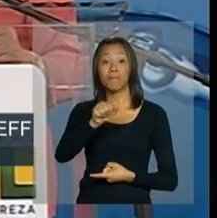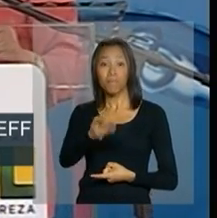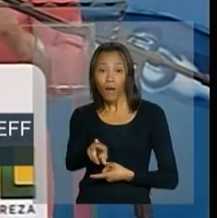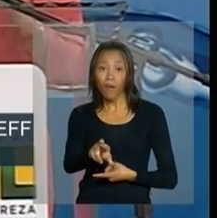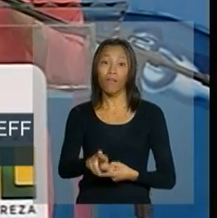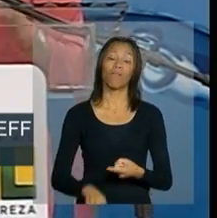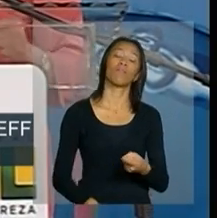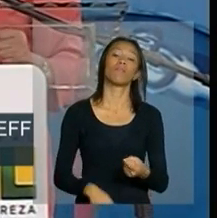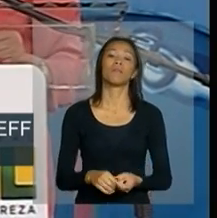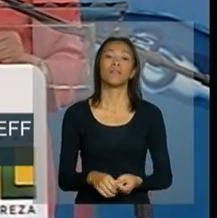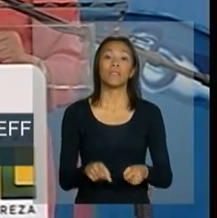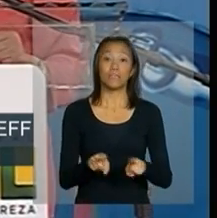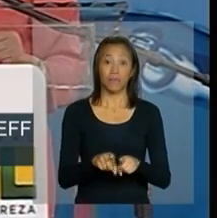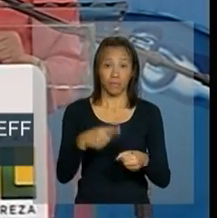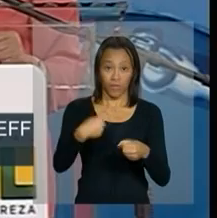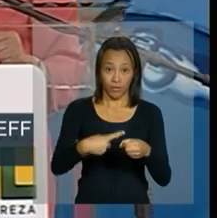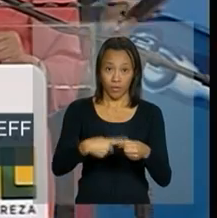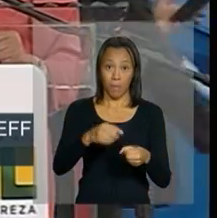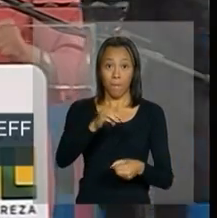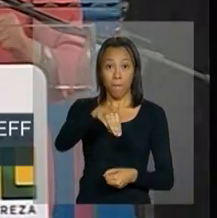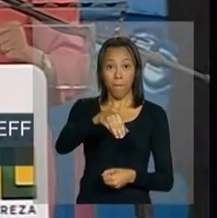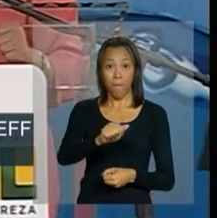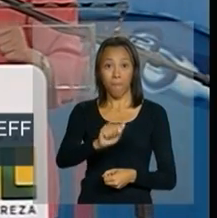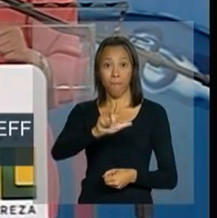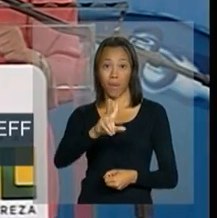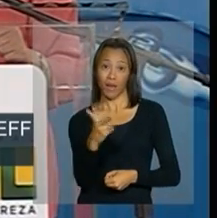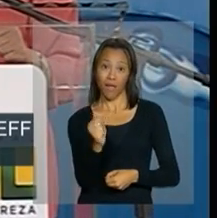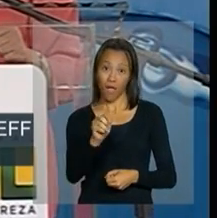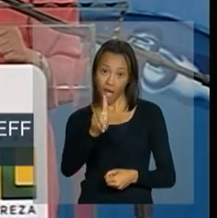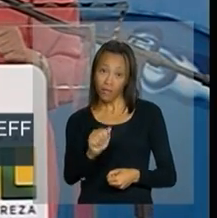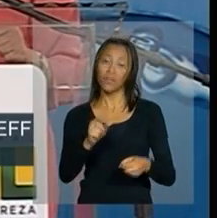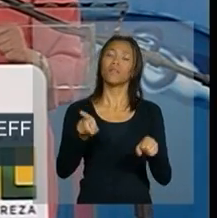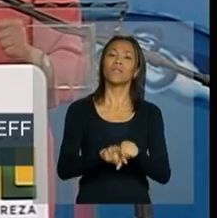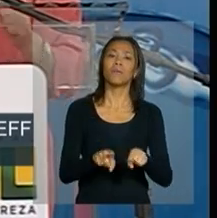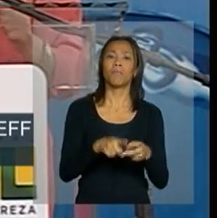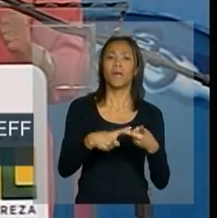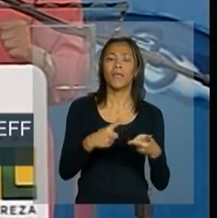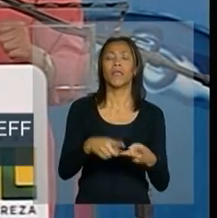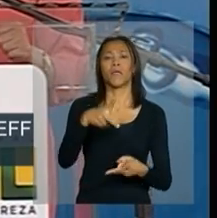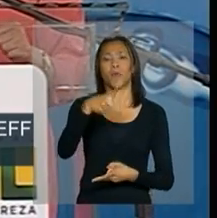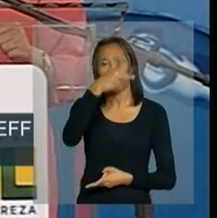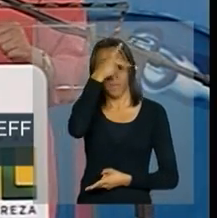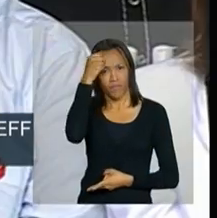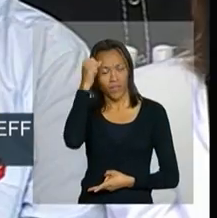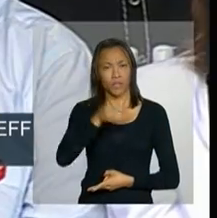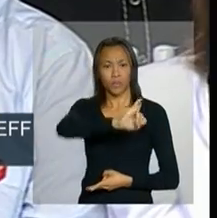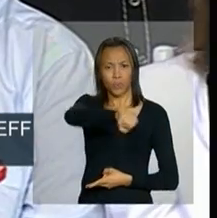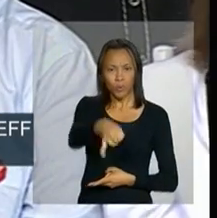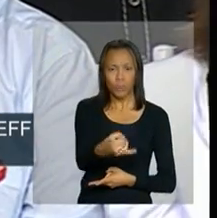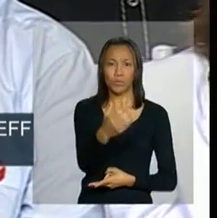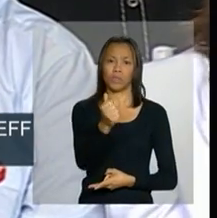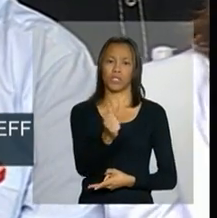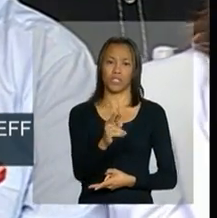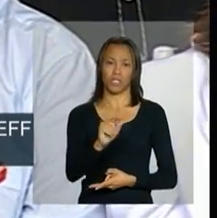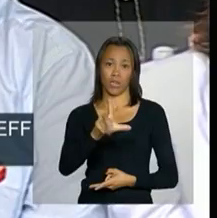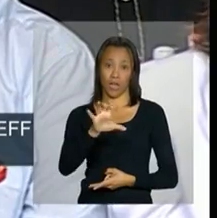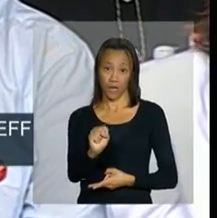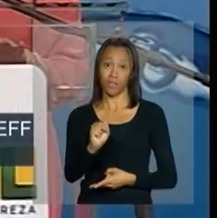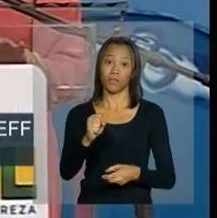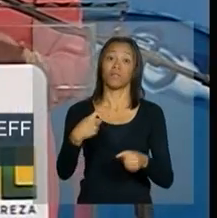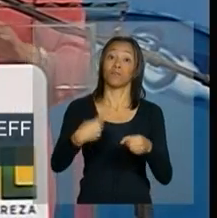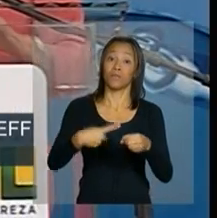Silva, de Malhada, e ao prefeito Charles Fernandes, de Guanambi.